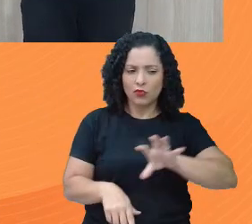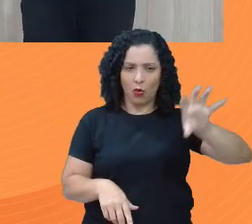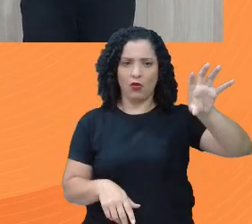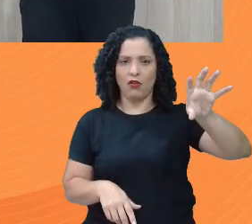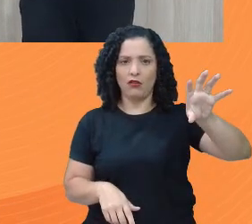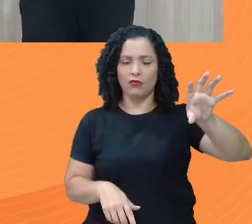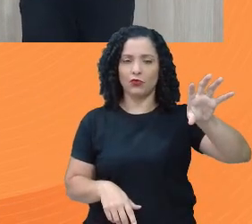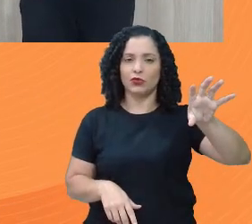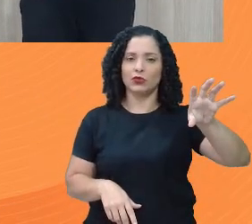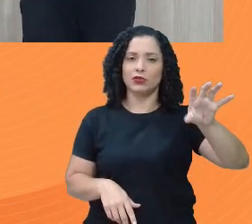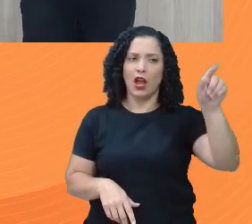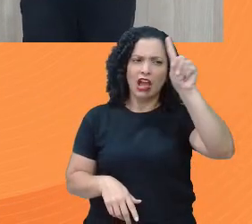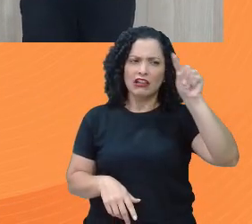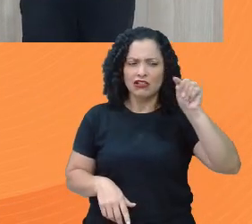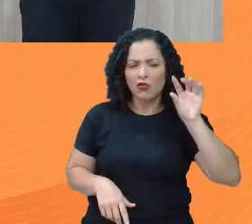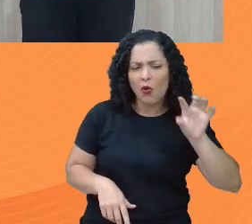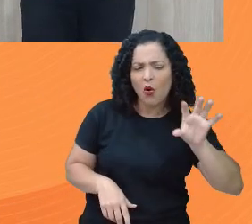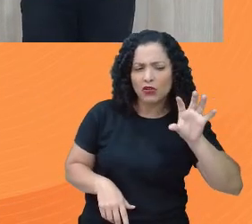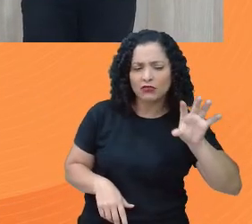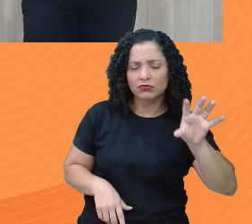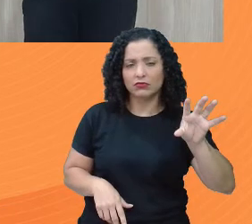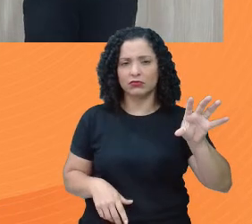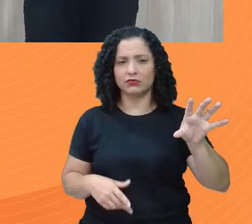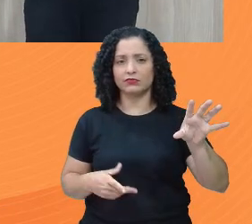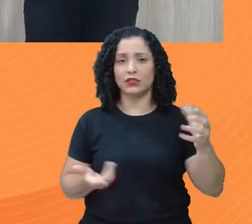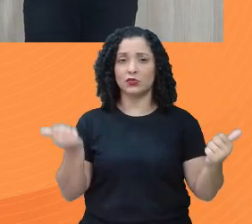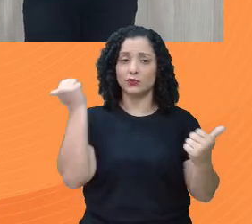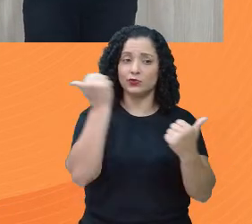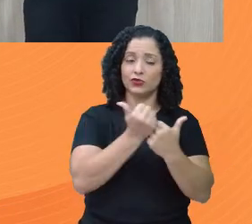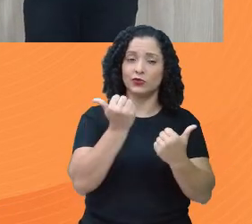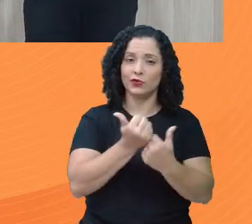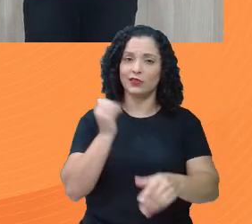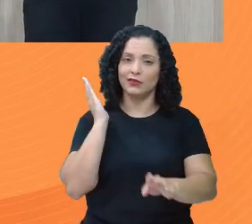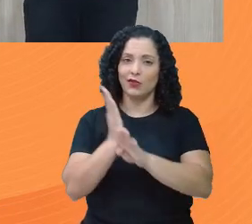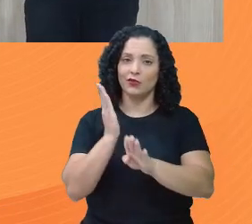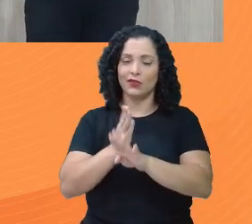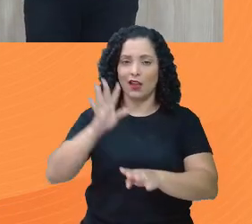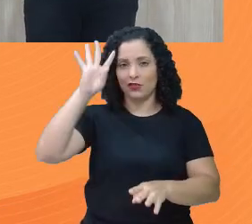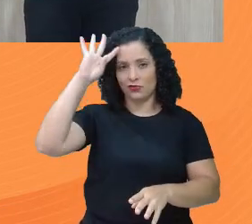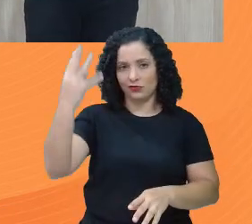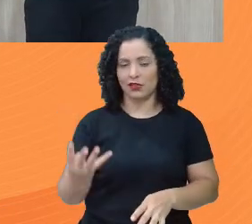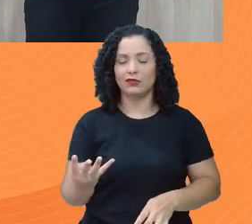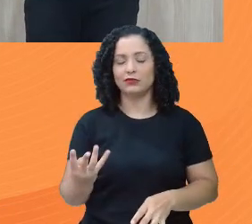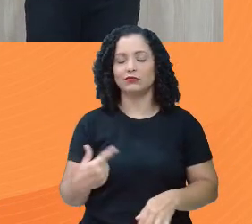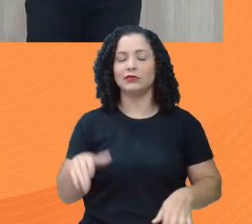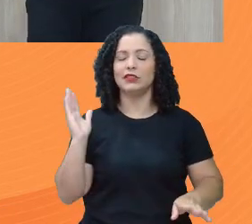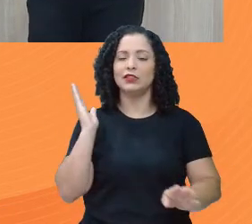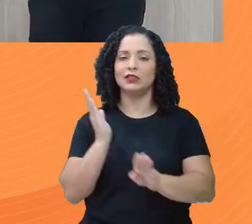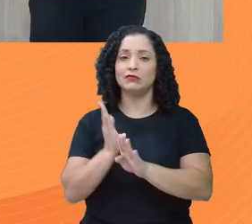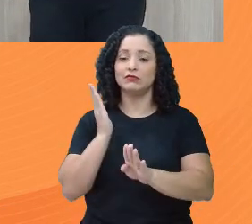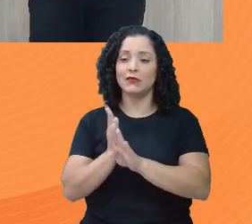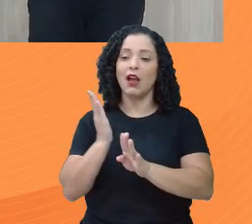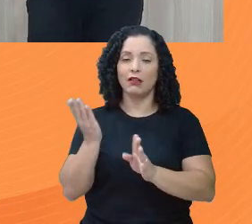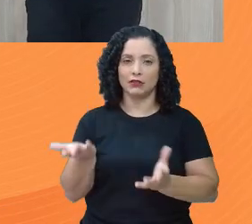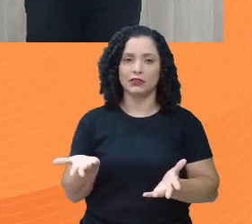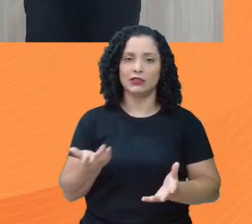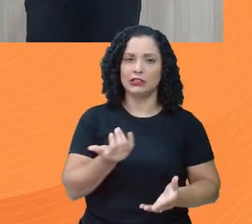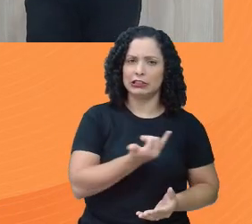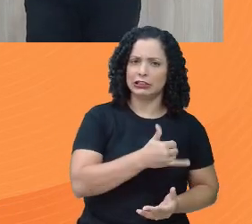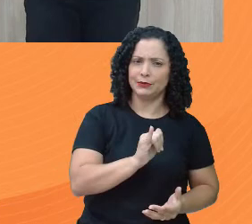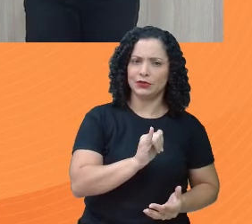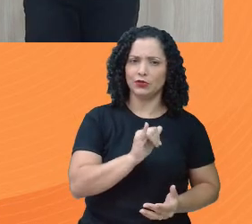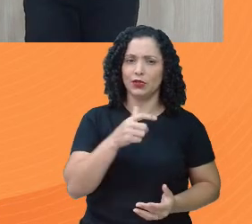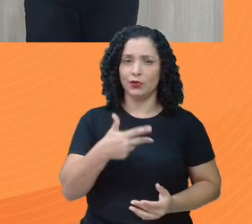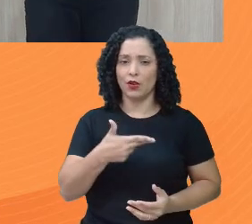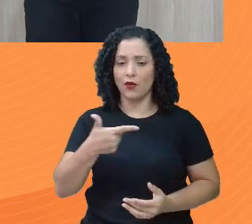tá? Isolando a incógnita, fazendo a substituição para encontrar o resultado, certo? E encontramos como resultado y igual a